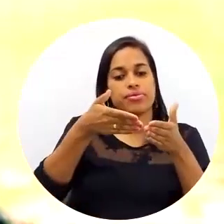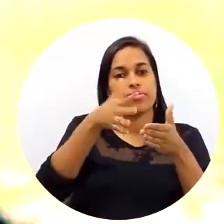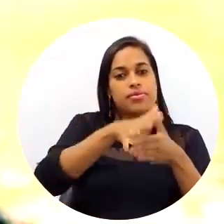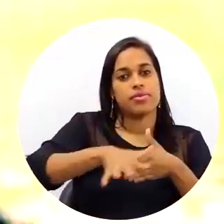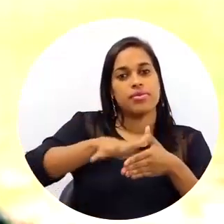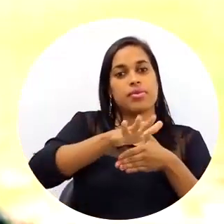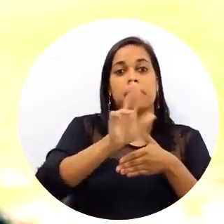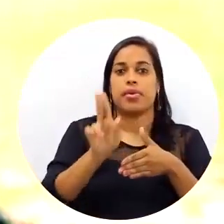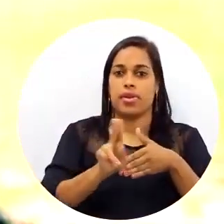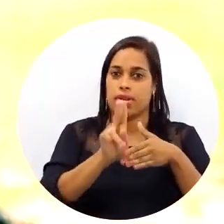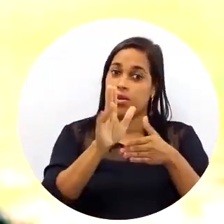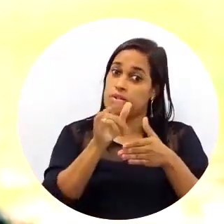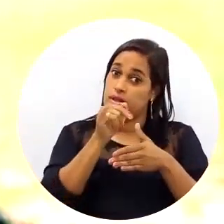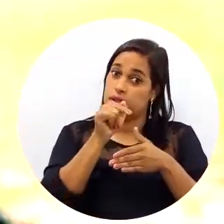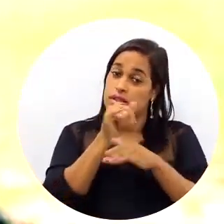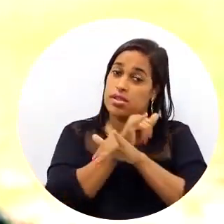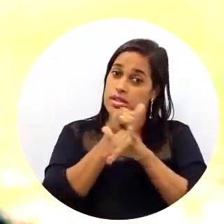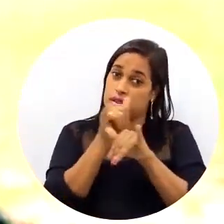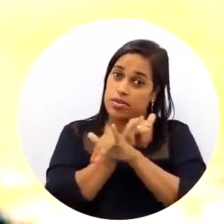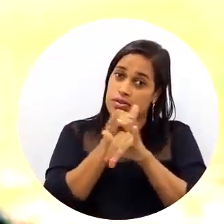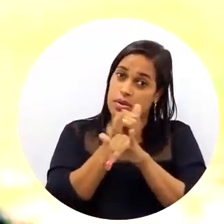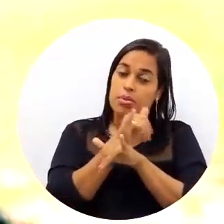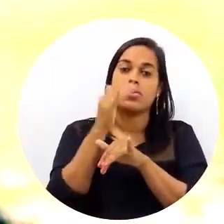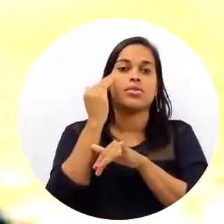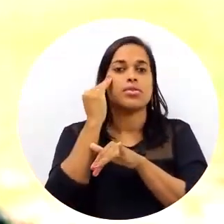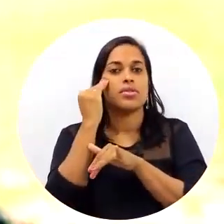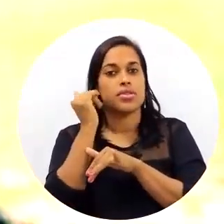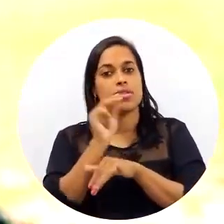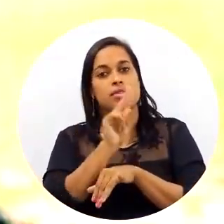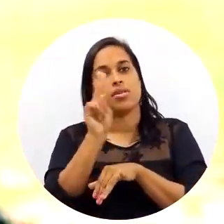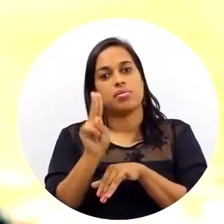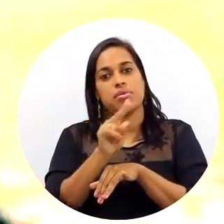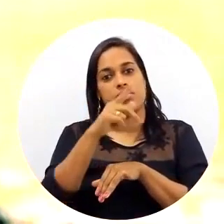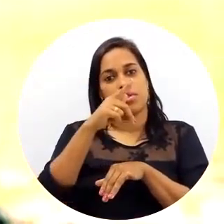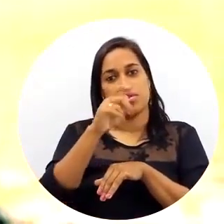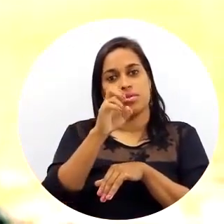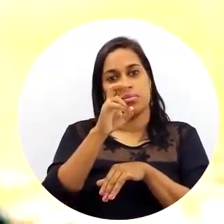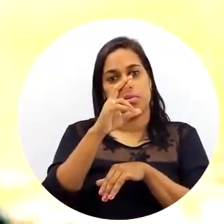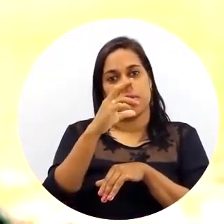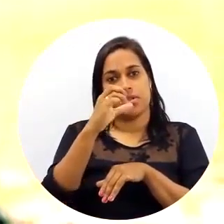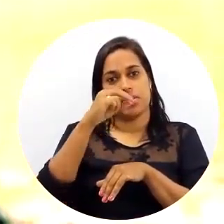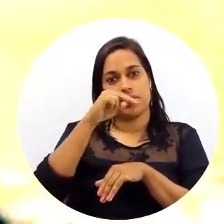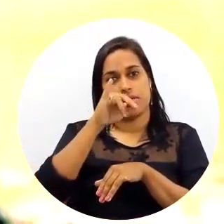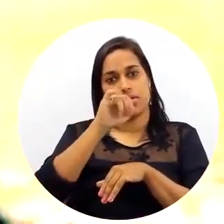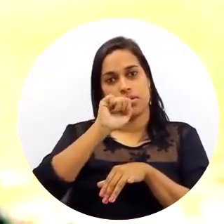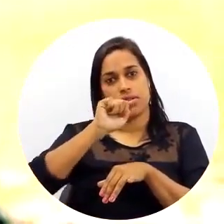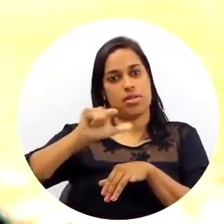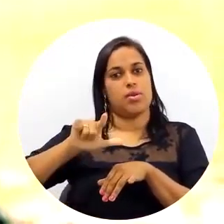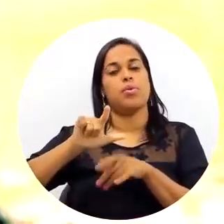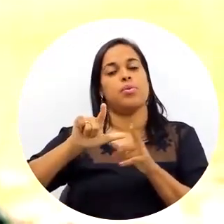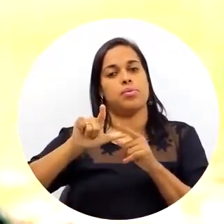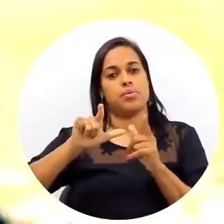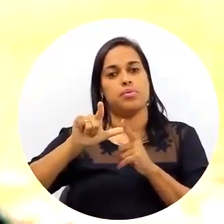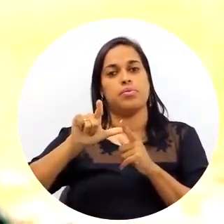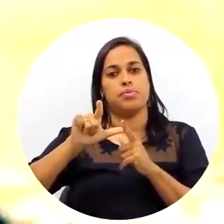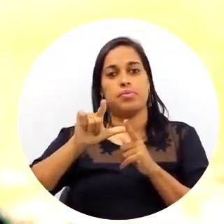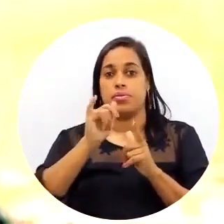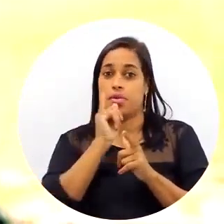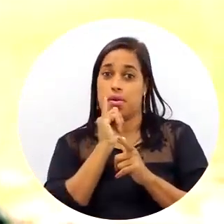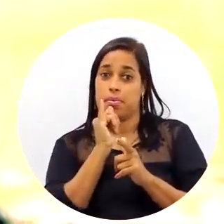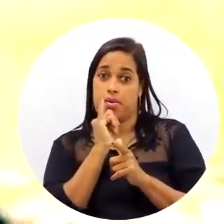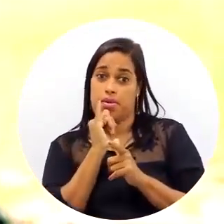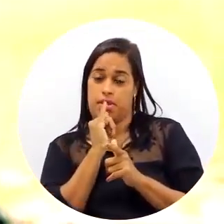que a gente utilize esses dados e saiba utilizar esse Passing Teal. Por exemplo, se nós vamos